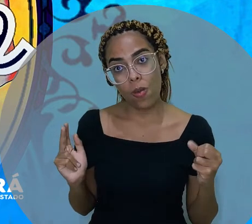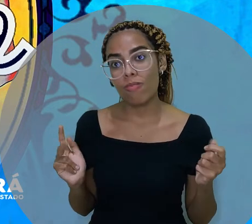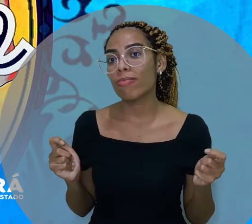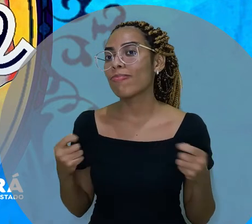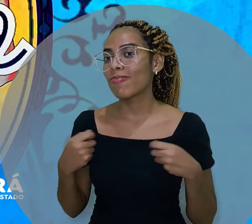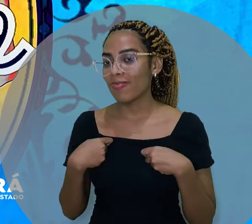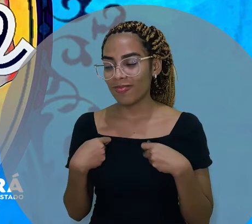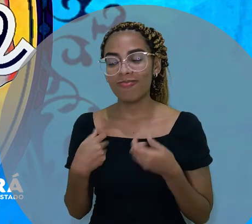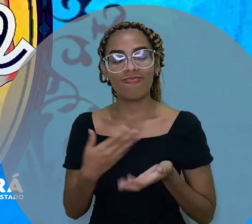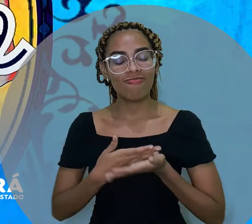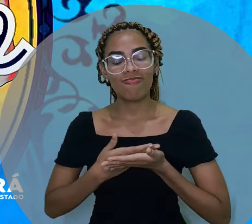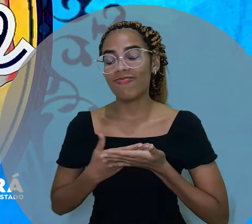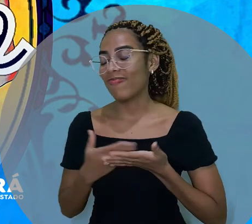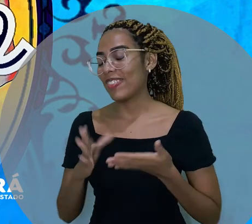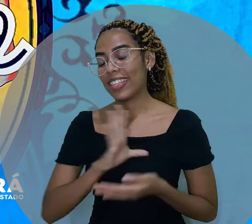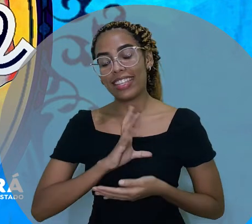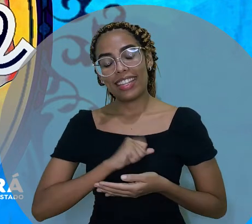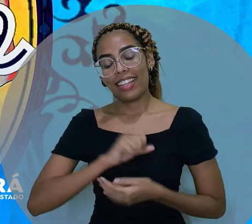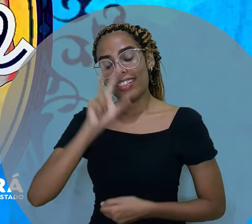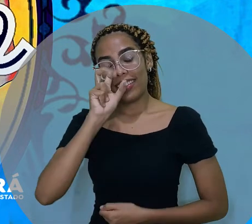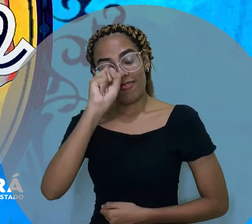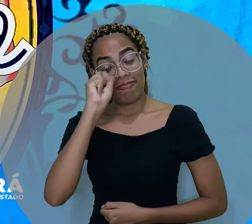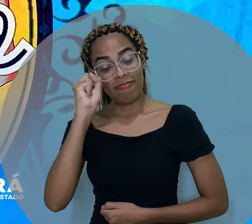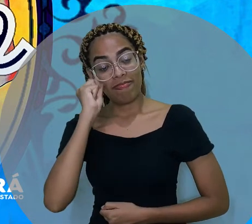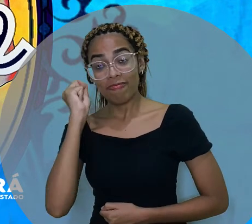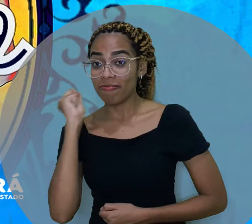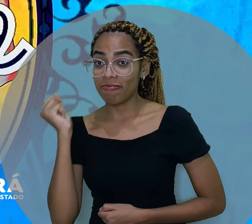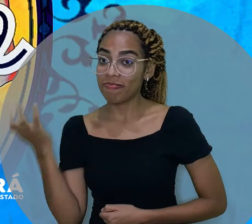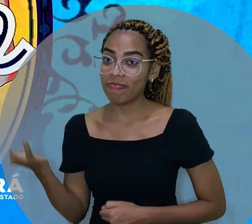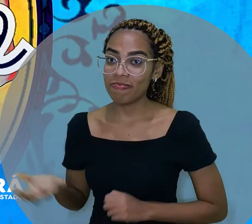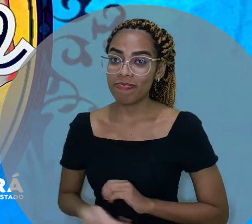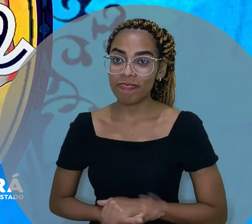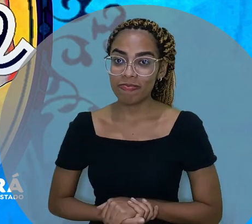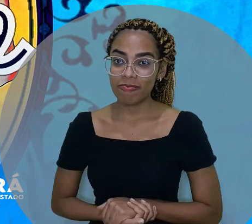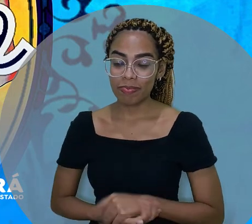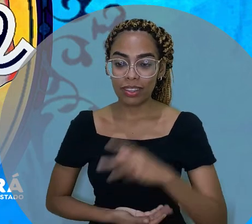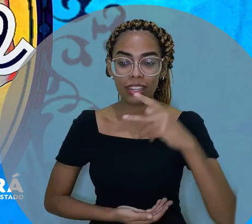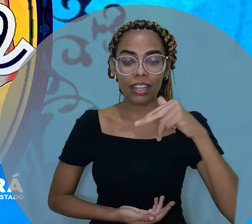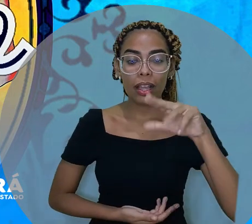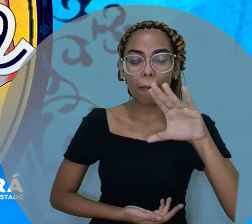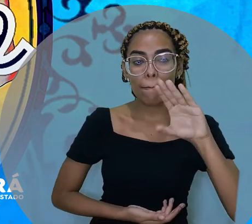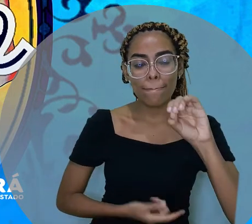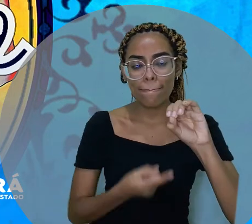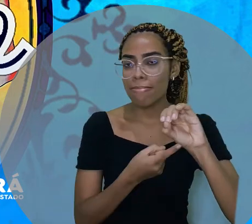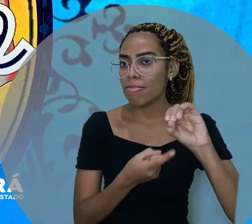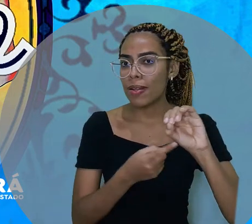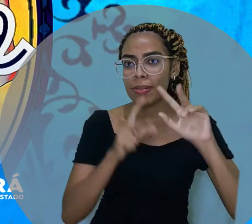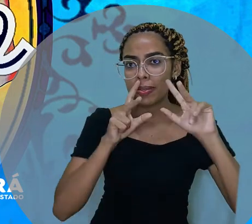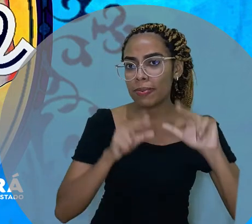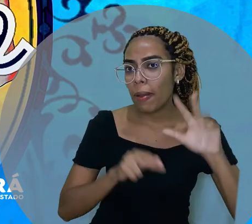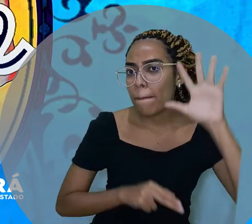muito afeto, ele pensava. Ou, quem sabe, o início de um amor grande, real.